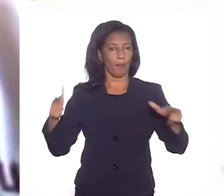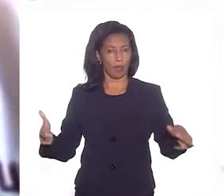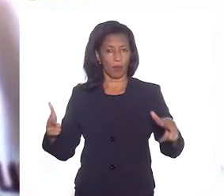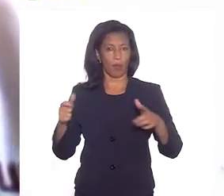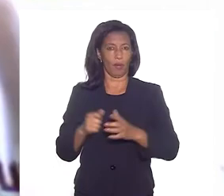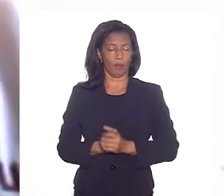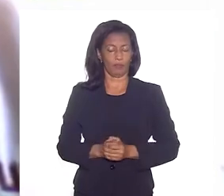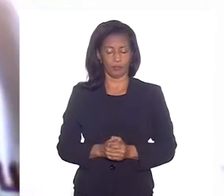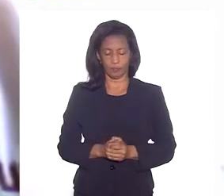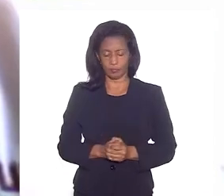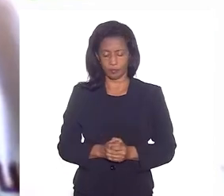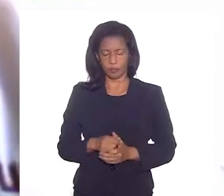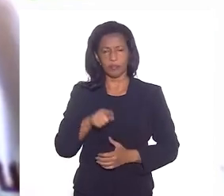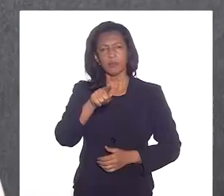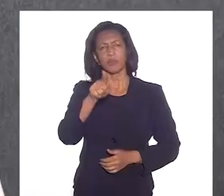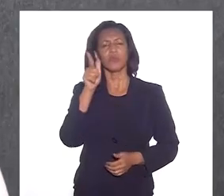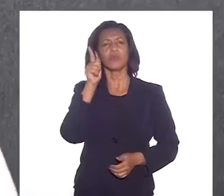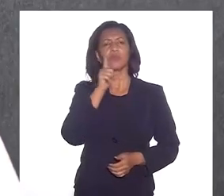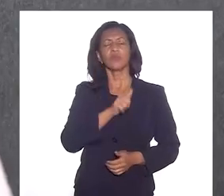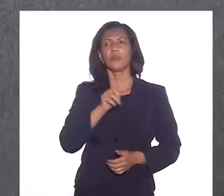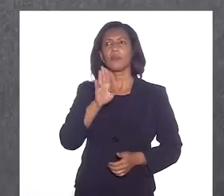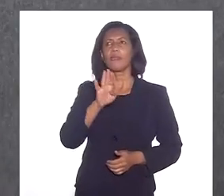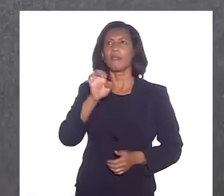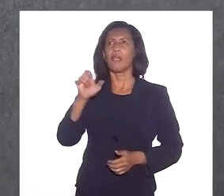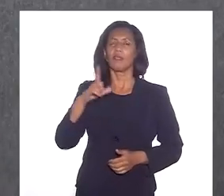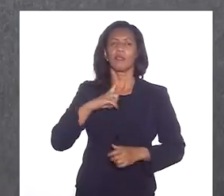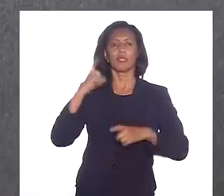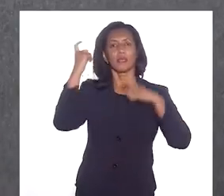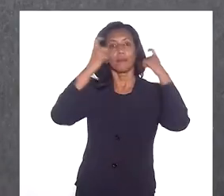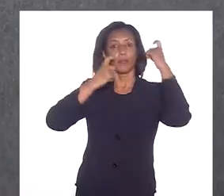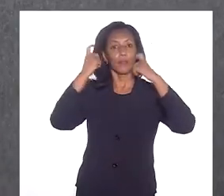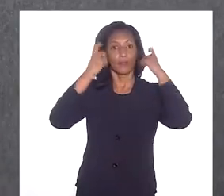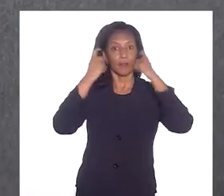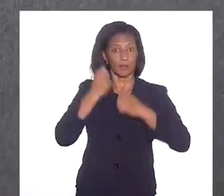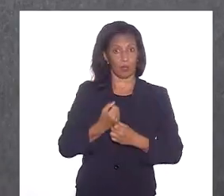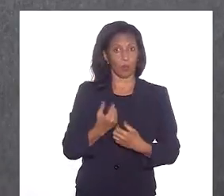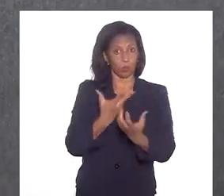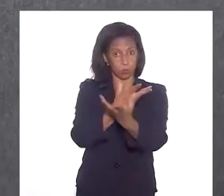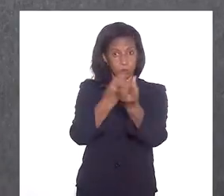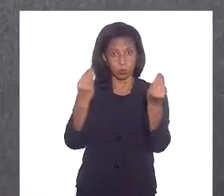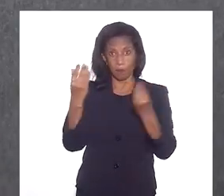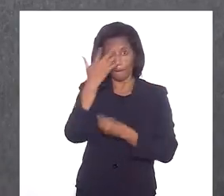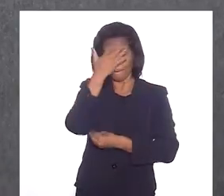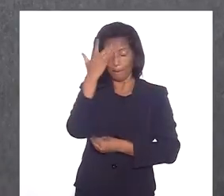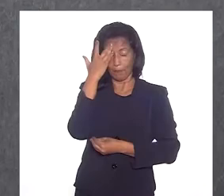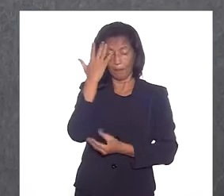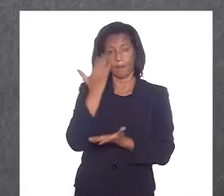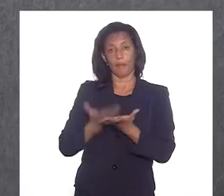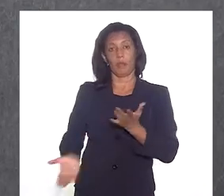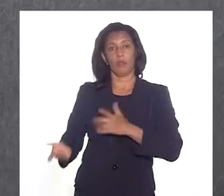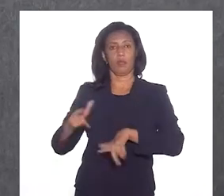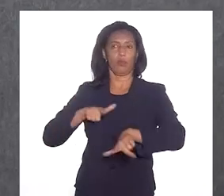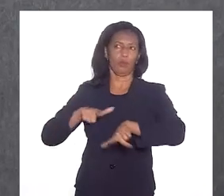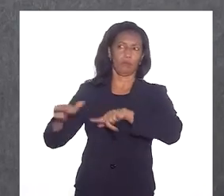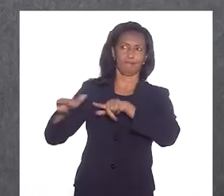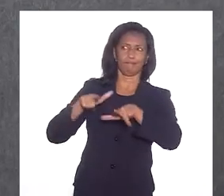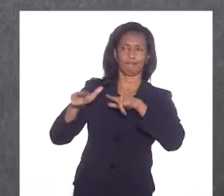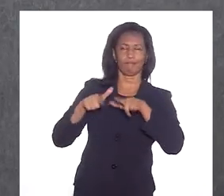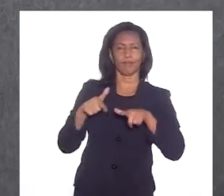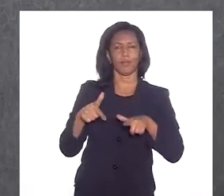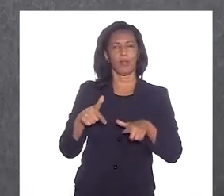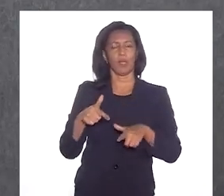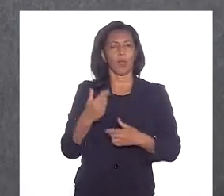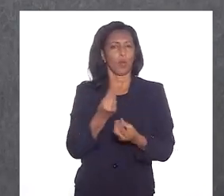são as focaccias. E você conseguiu, Bel, nesse período, porque tem essa preocupação, né? Muita gente perdeu o emprego durante a